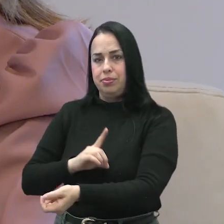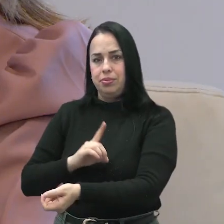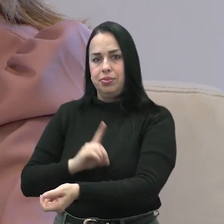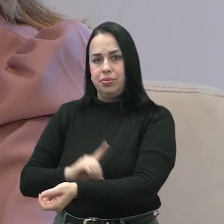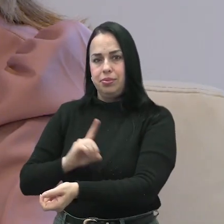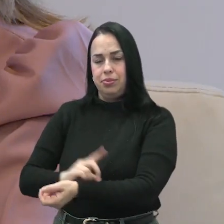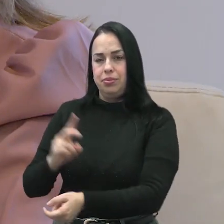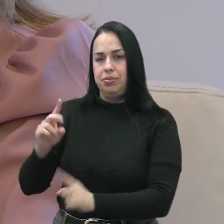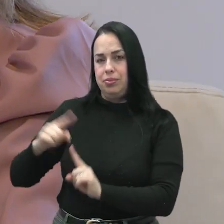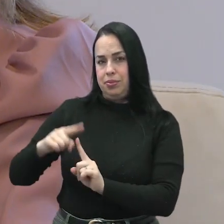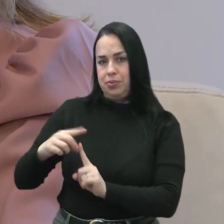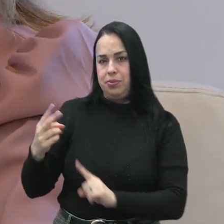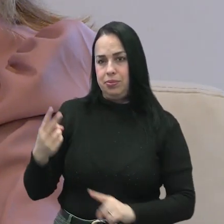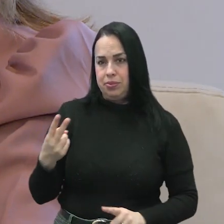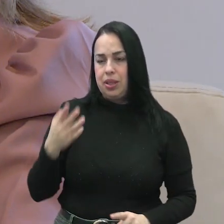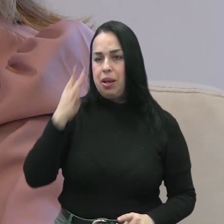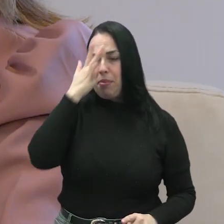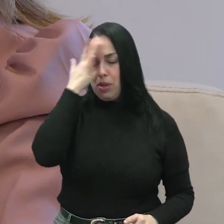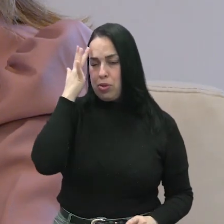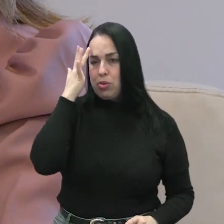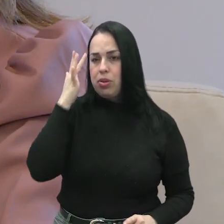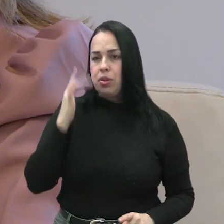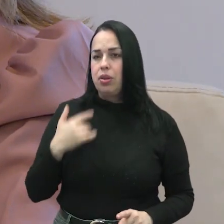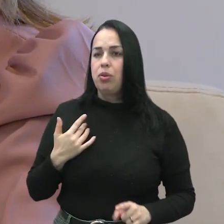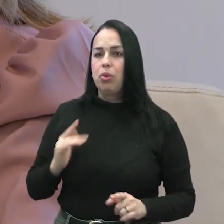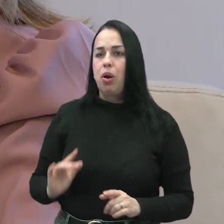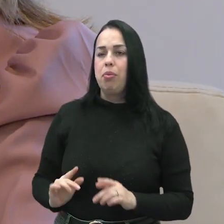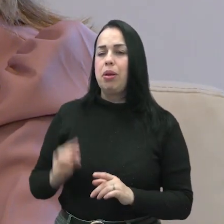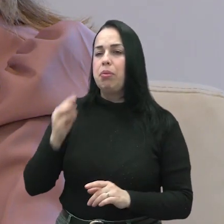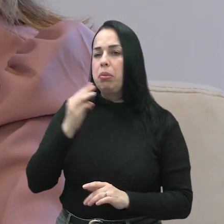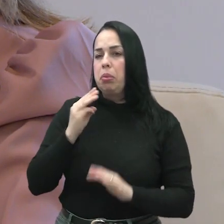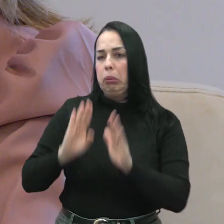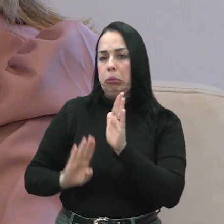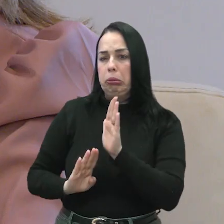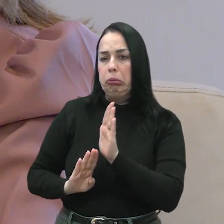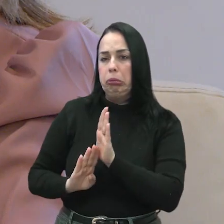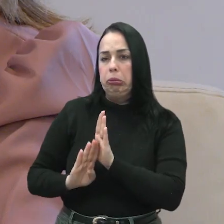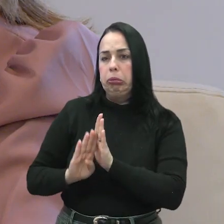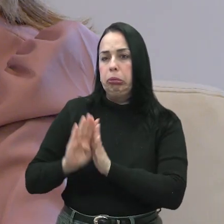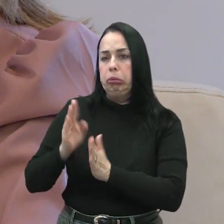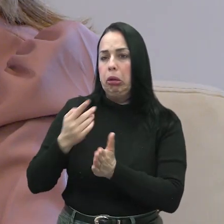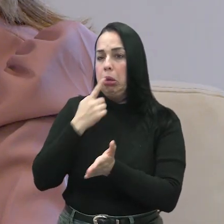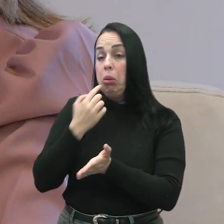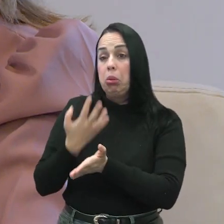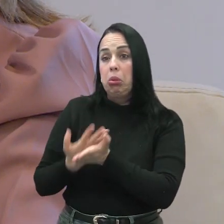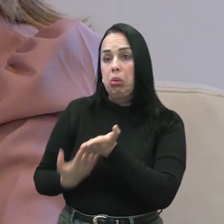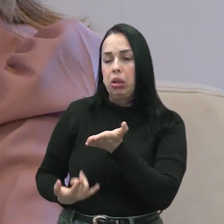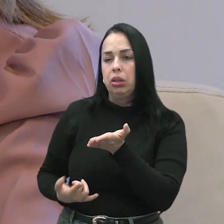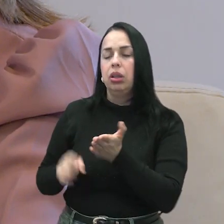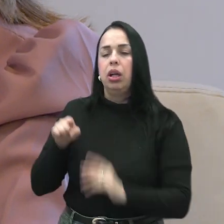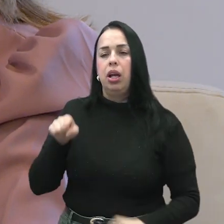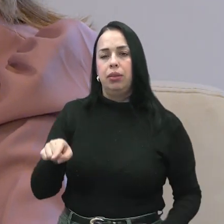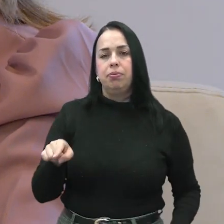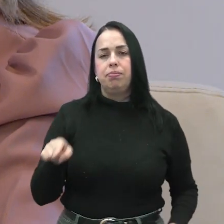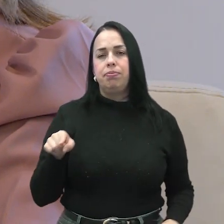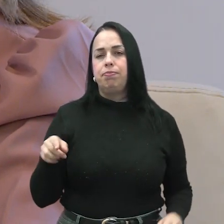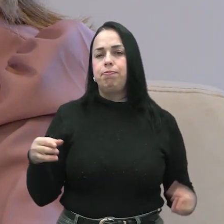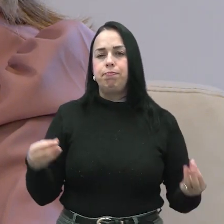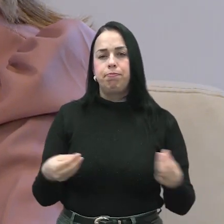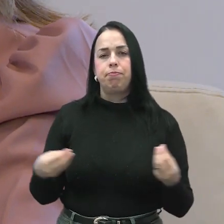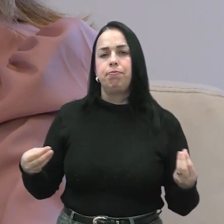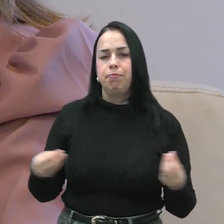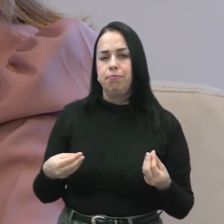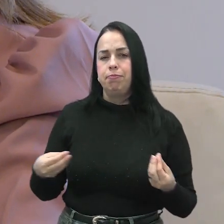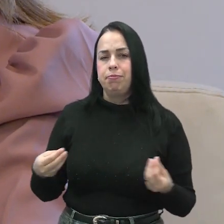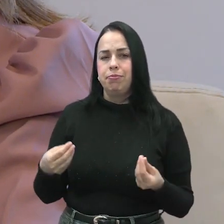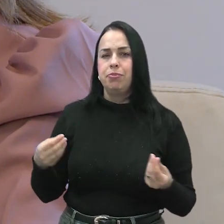2 é uma doença metabólica na qual o indivíduo vai começar a ter aumento dos níveis de glicose no sangue. No tipo 2, isso acaba